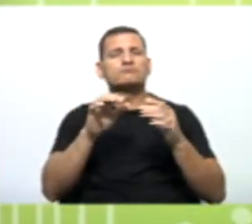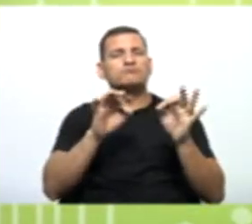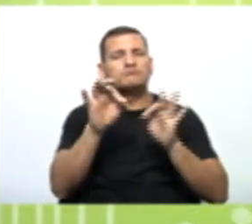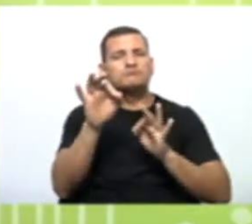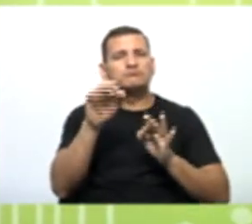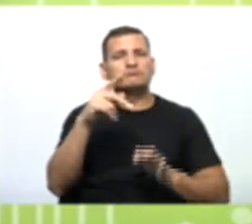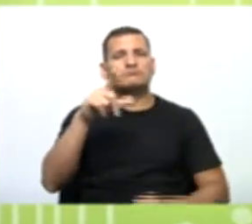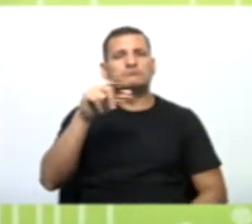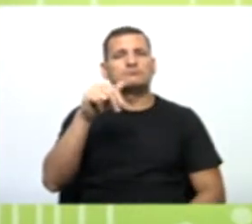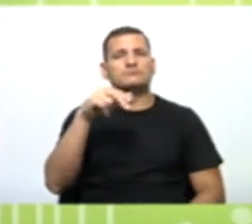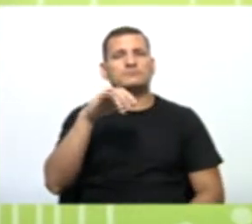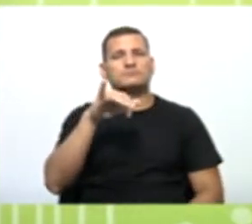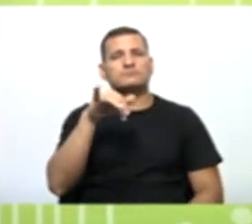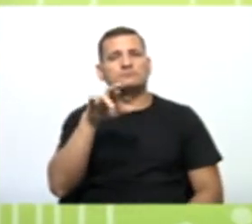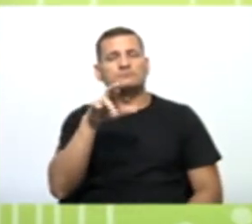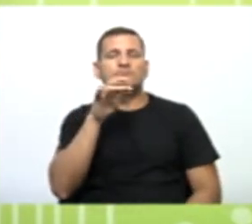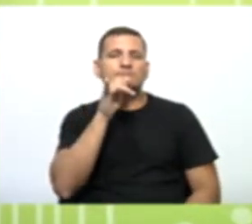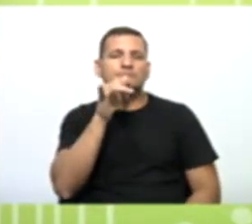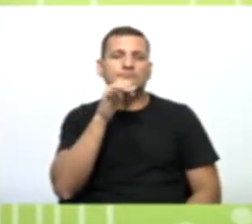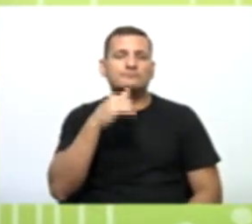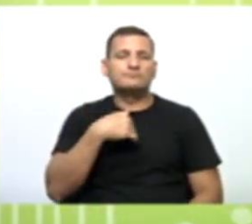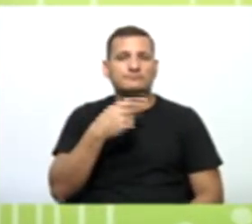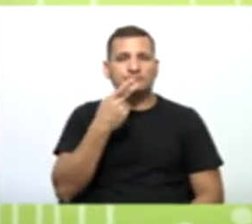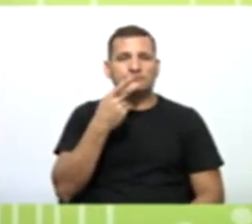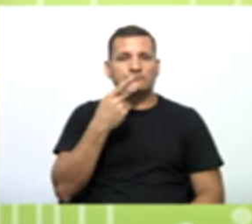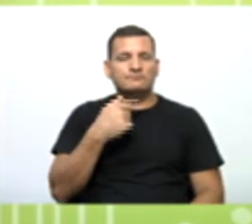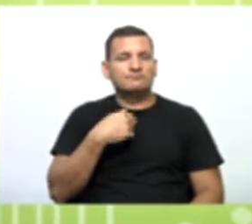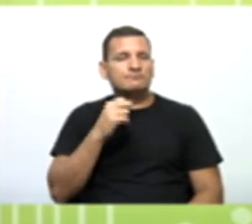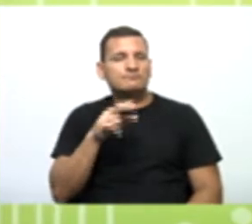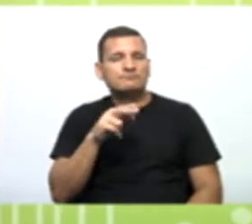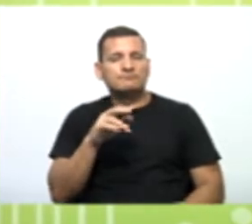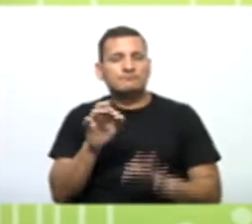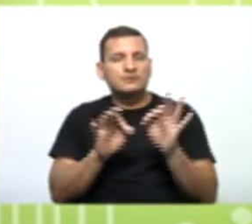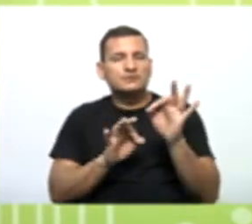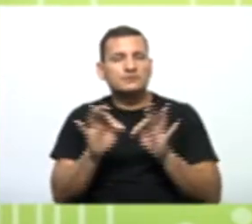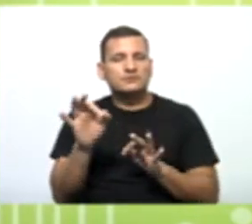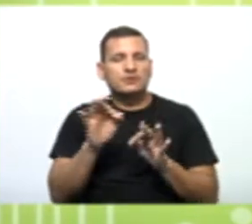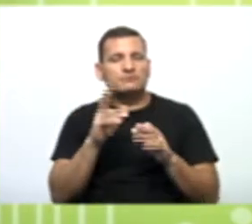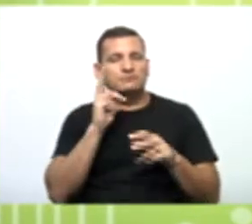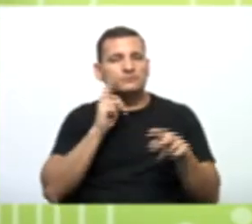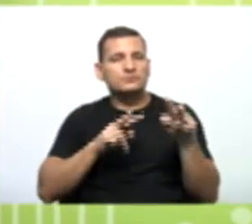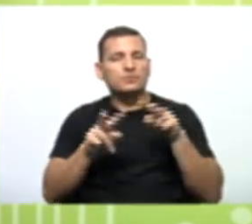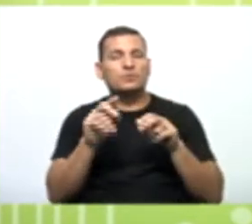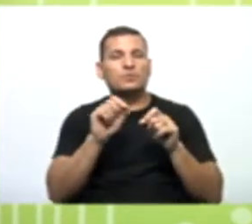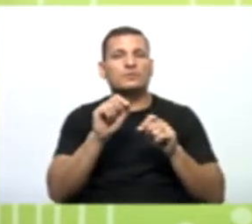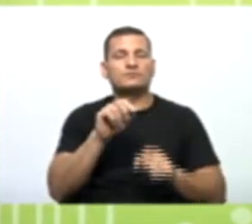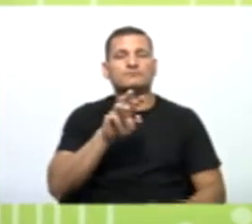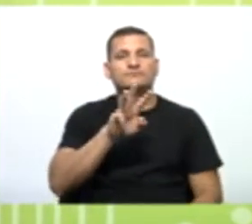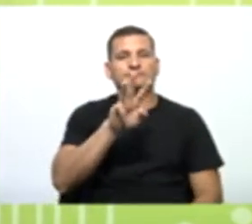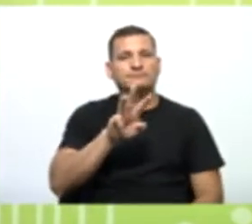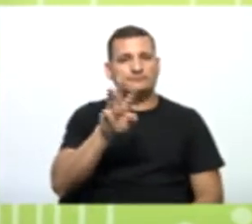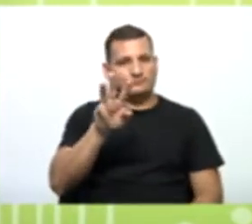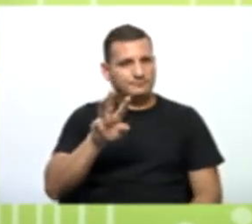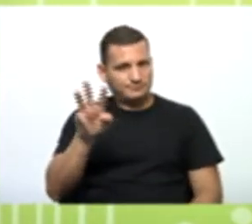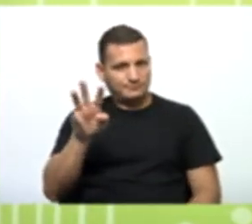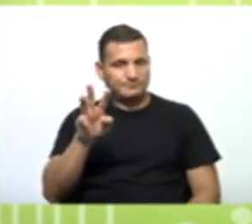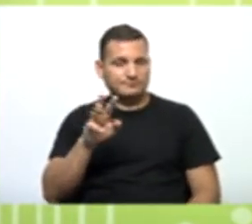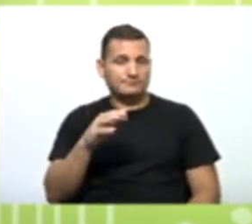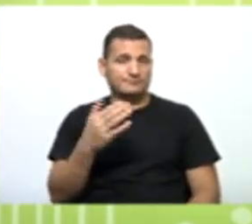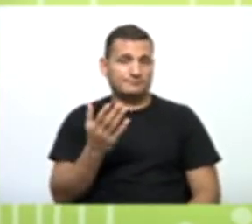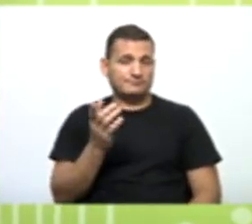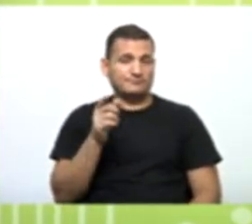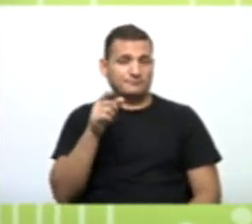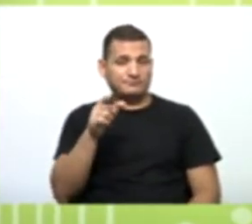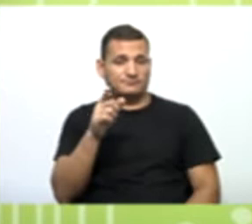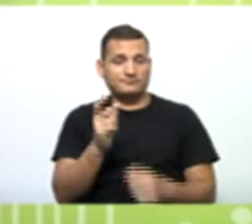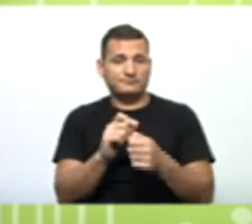Planejar, né, Silmar? Quando fala assim, poxa, eu vou planejar visualmente. O quê? Minha página na web, né? Você, quando vai desenvolver